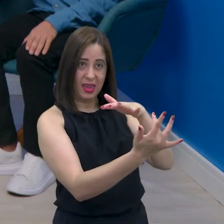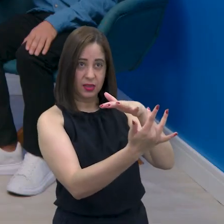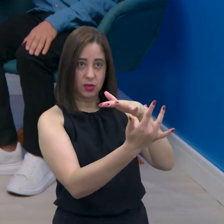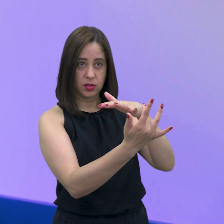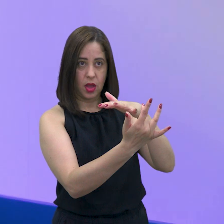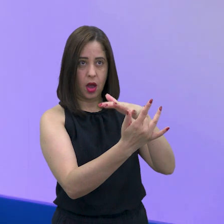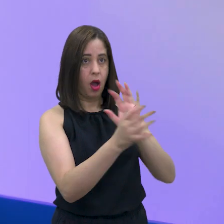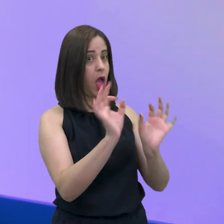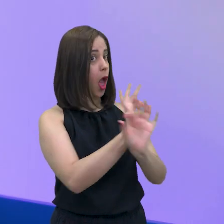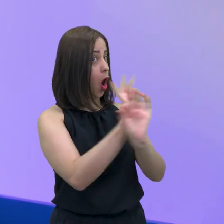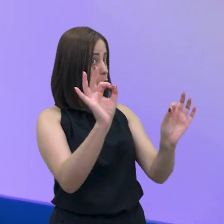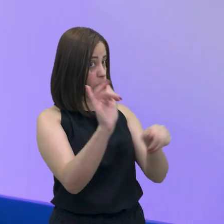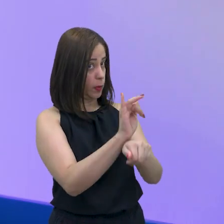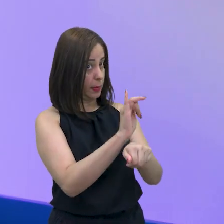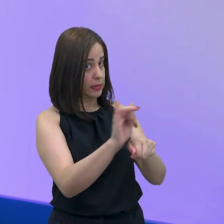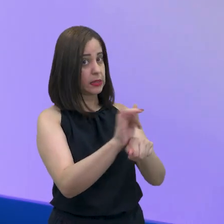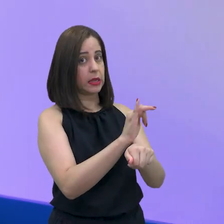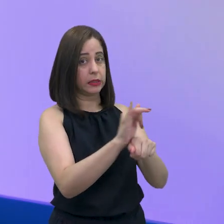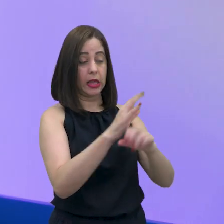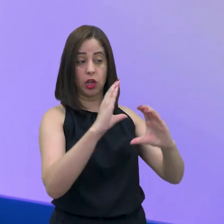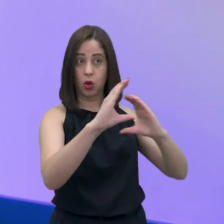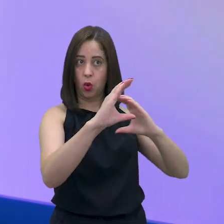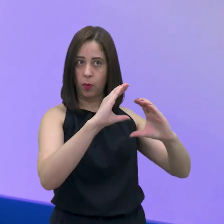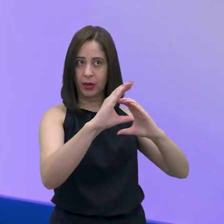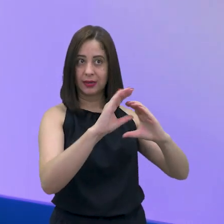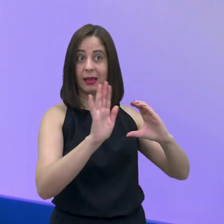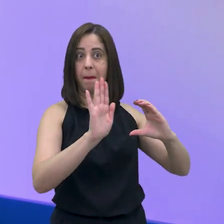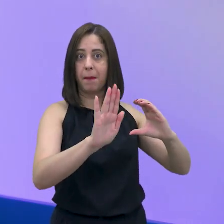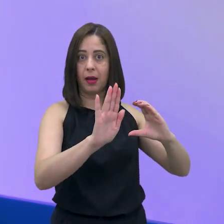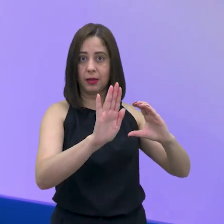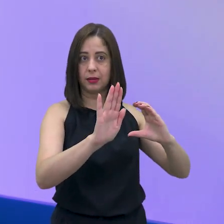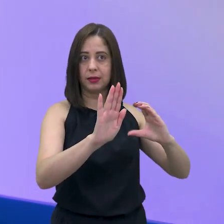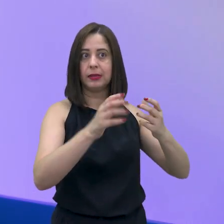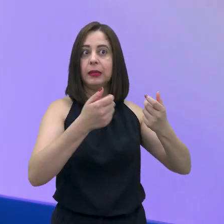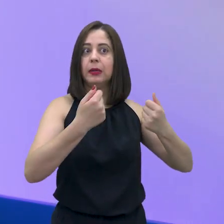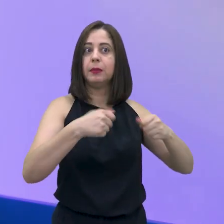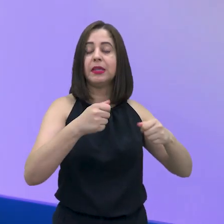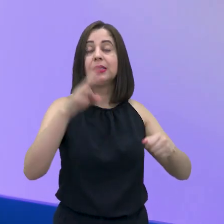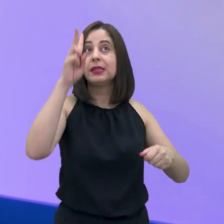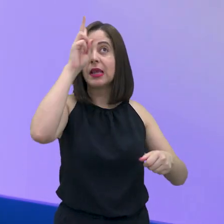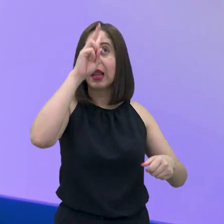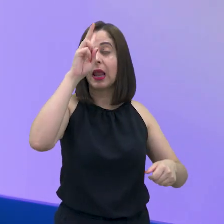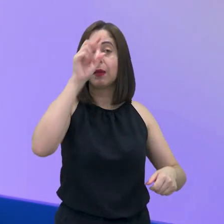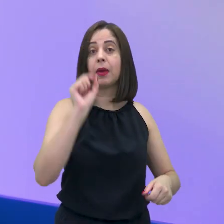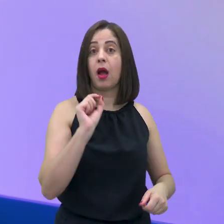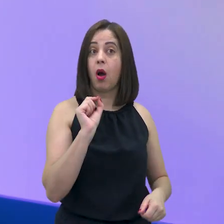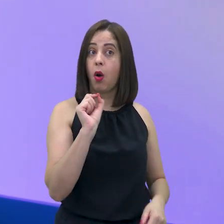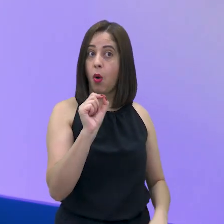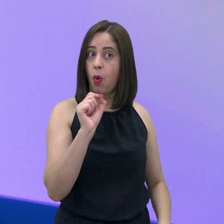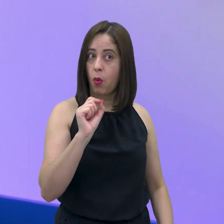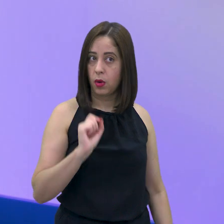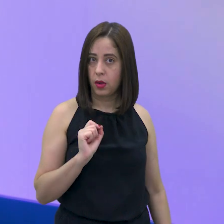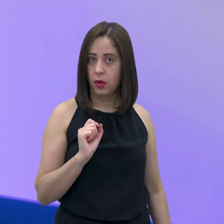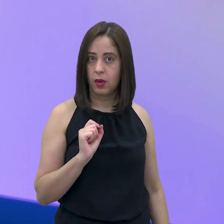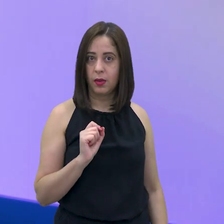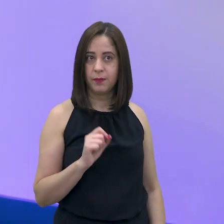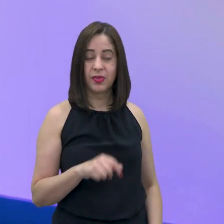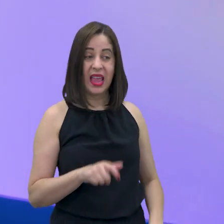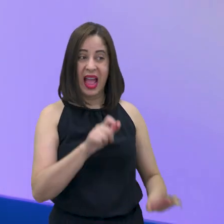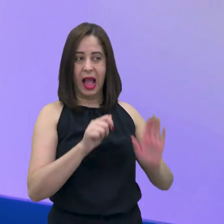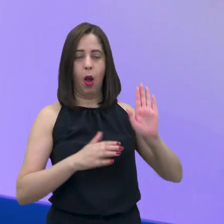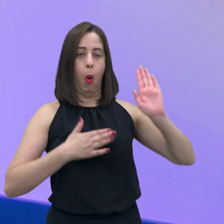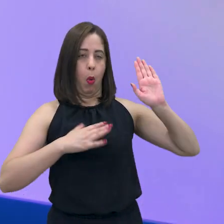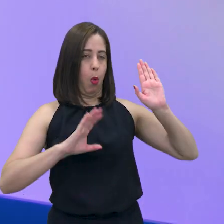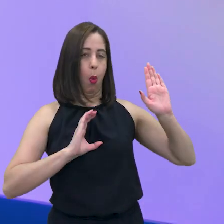são um excelente instrumento de comunicação, mas nós devemos sempre, nunca esquecer que ali estão as informações que